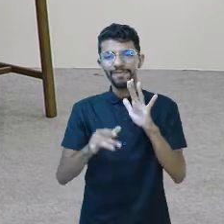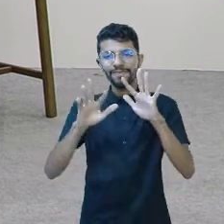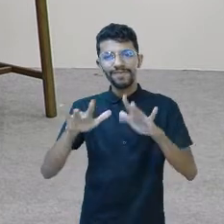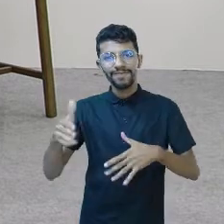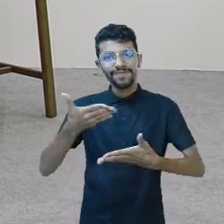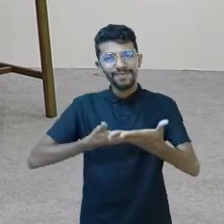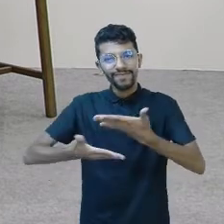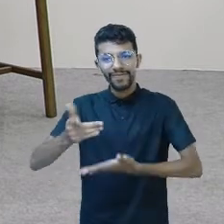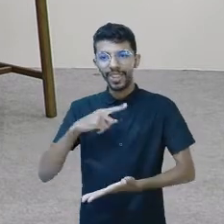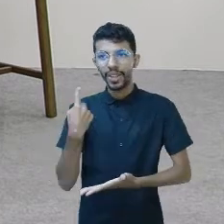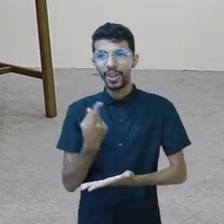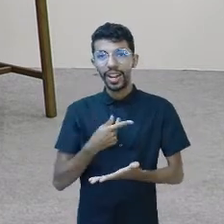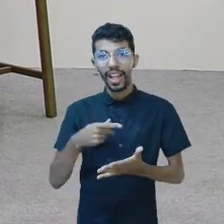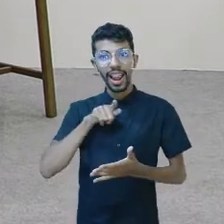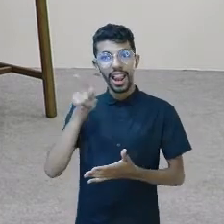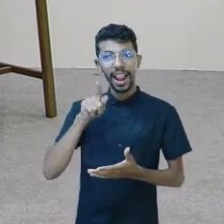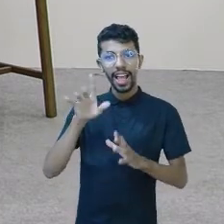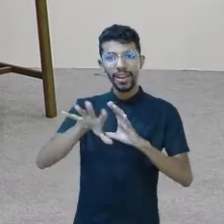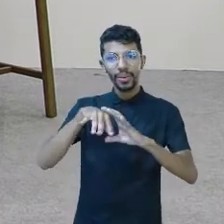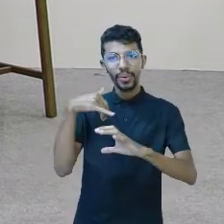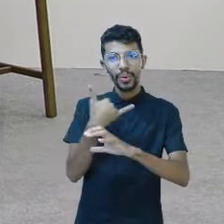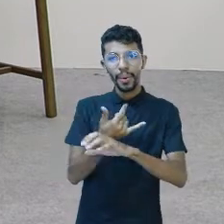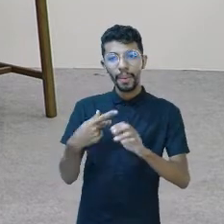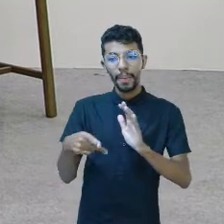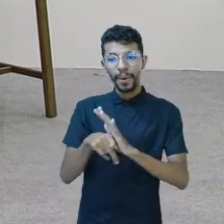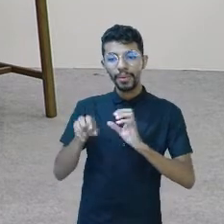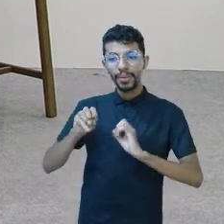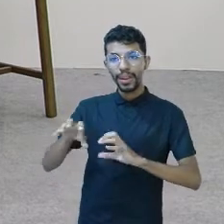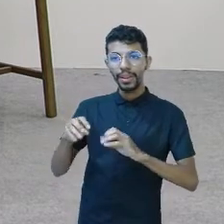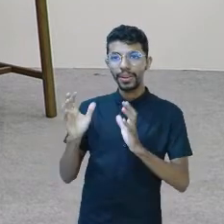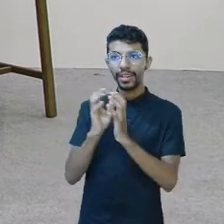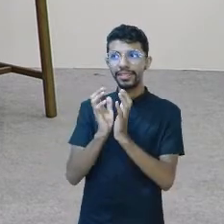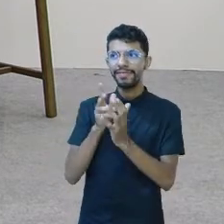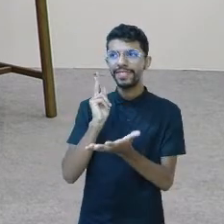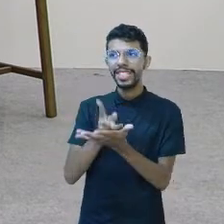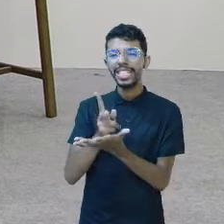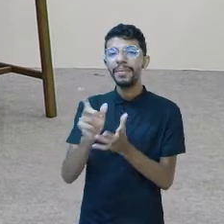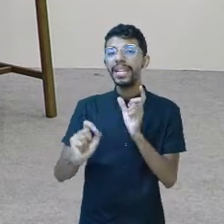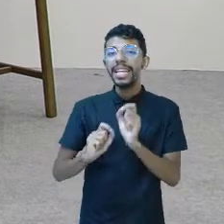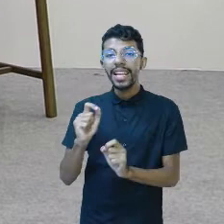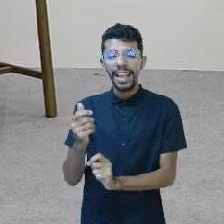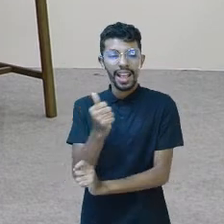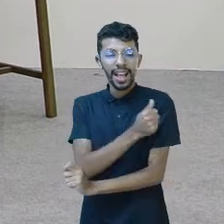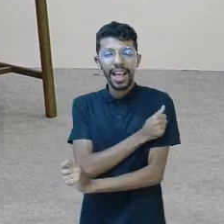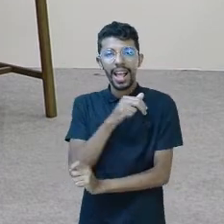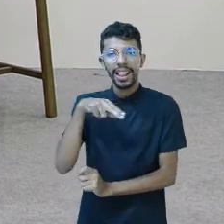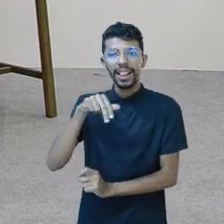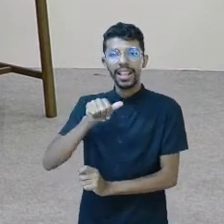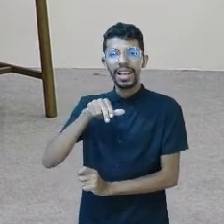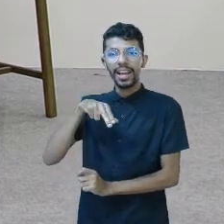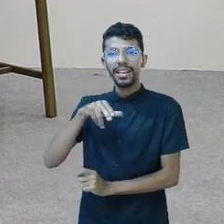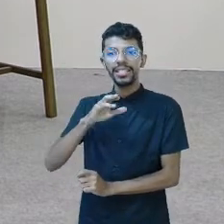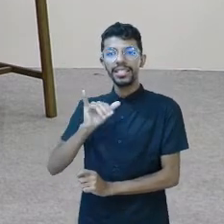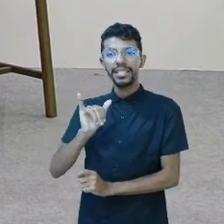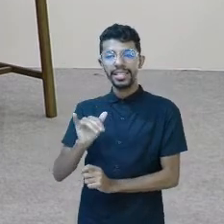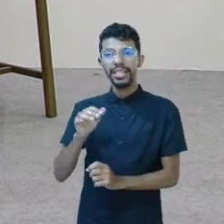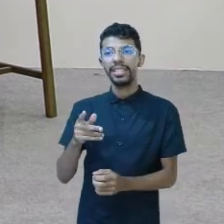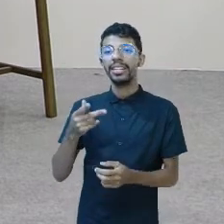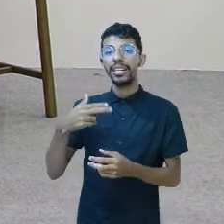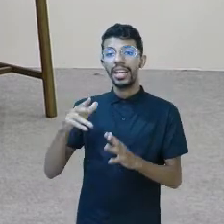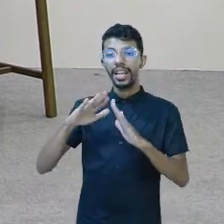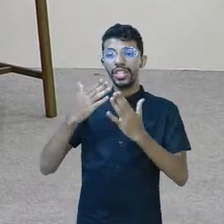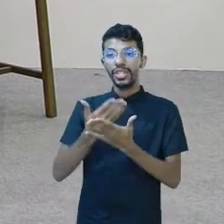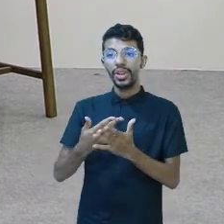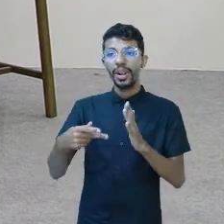canal do Educar Recife. Como sempre, a estudante Nancy, da Escola Nova Descoberta, respondendo